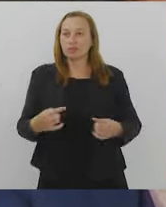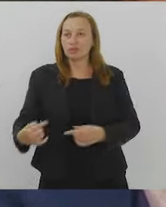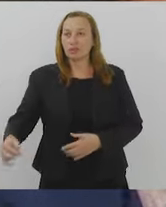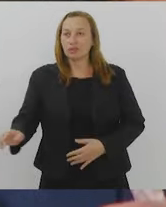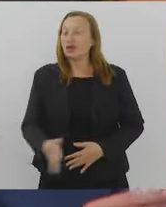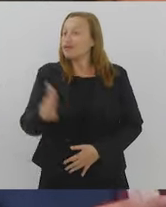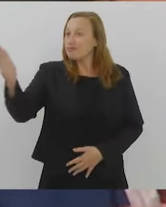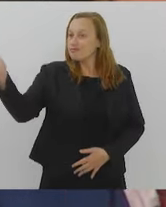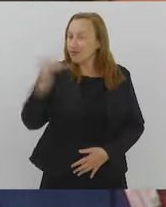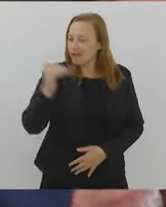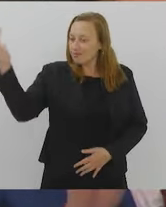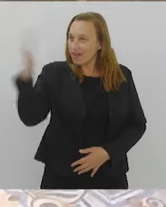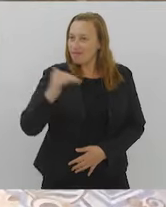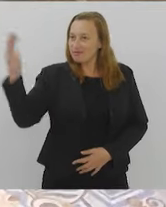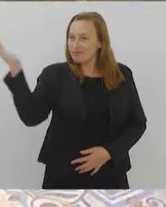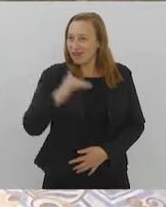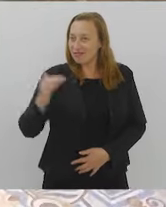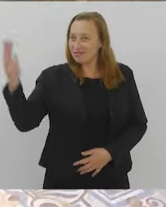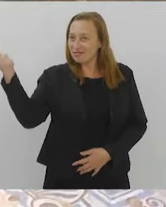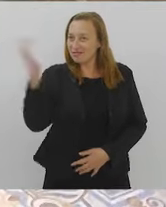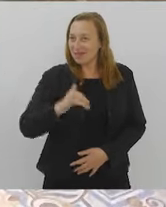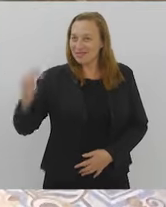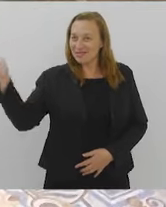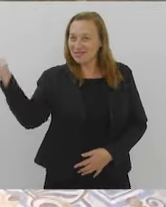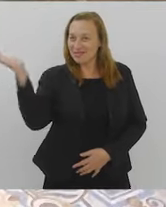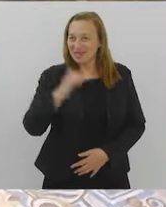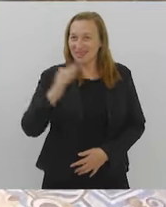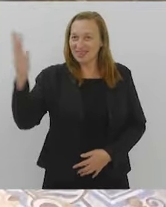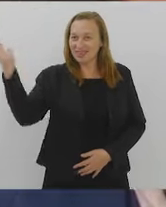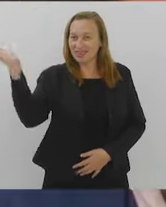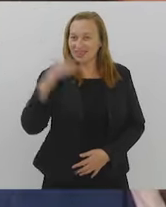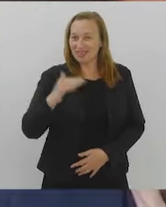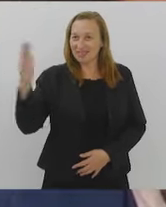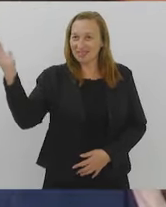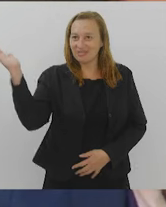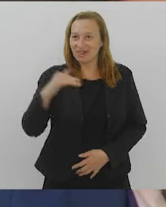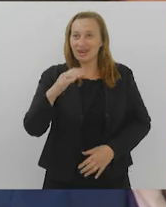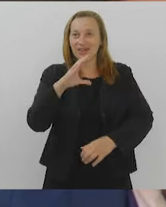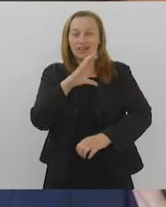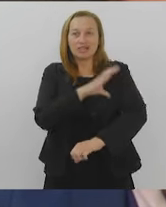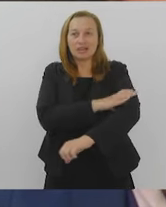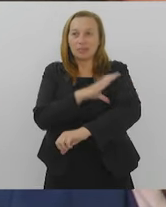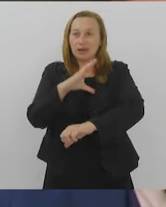Vem, vem, vem, vem, vem, Assembleia, e